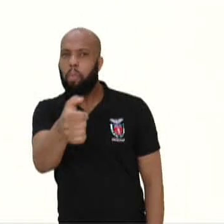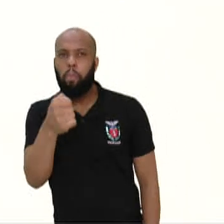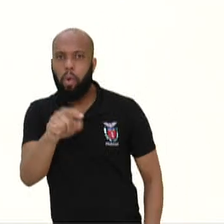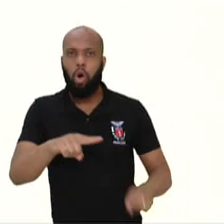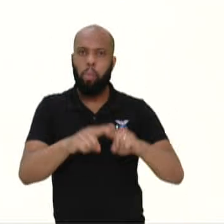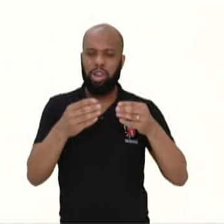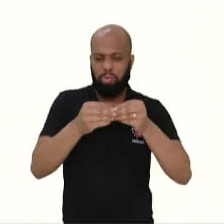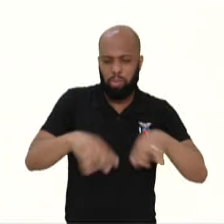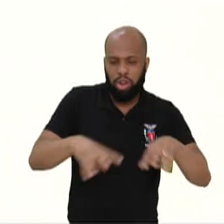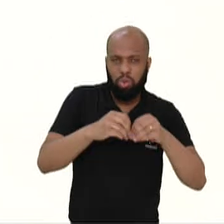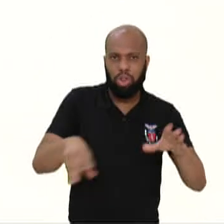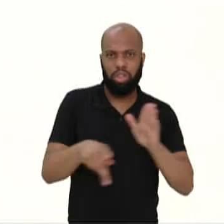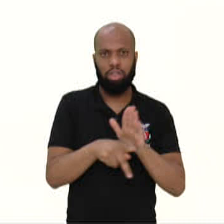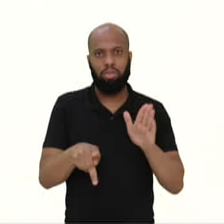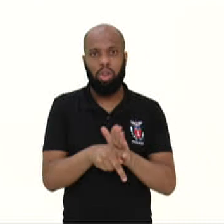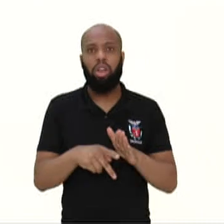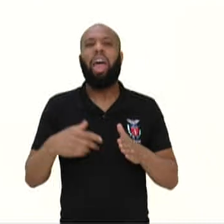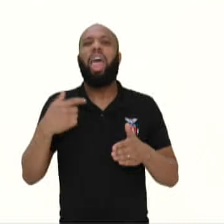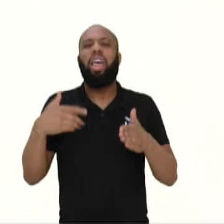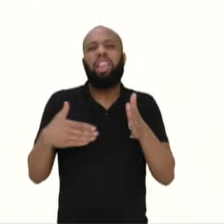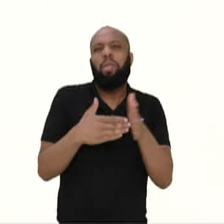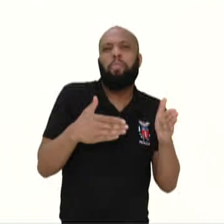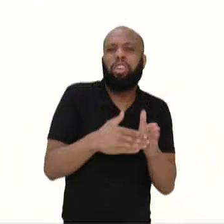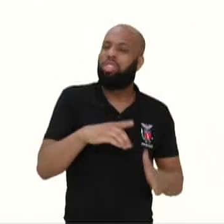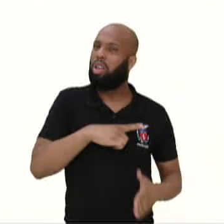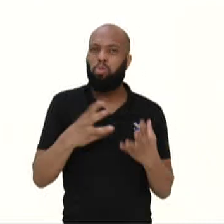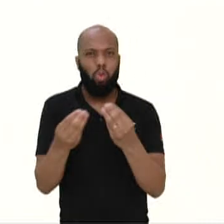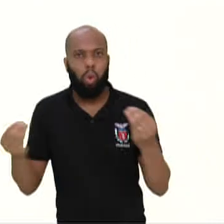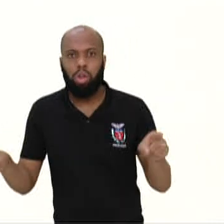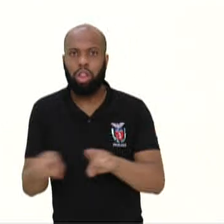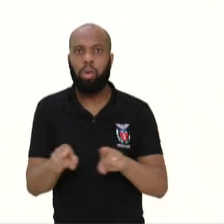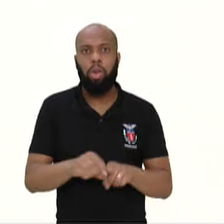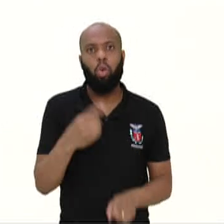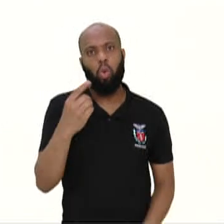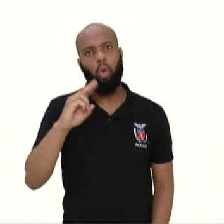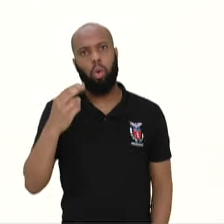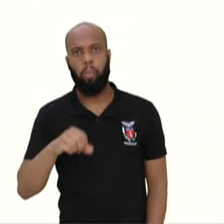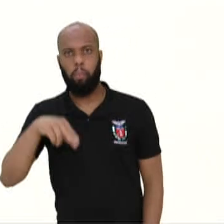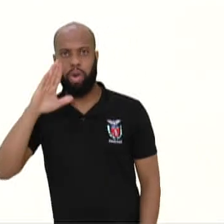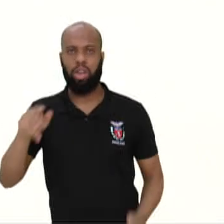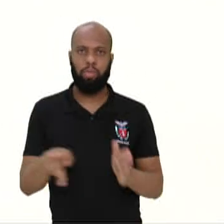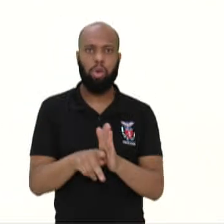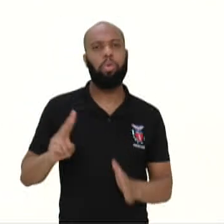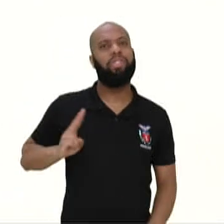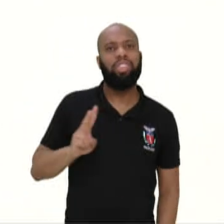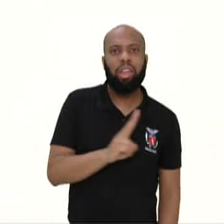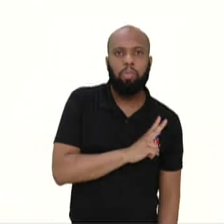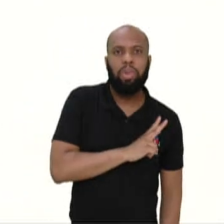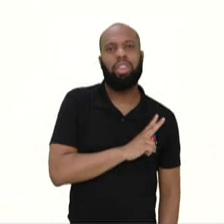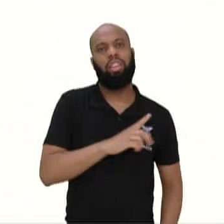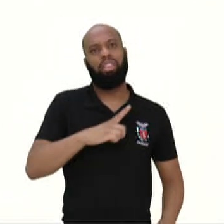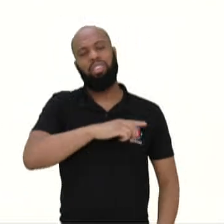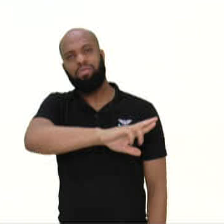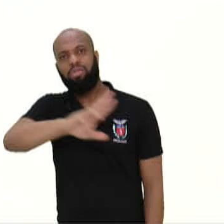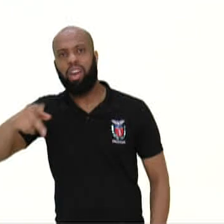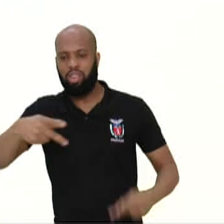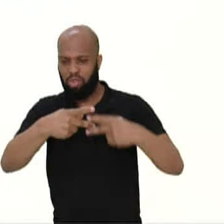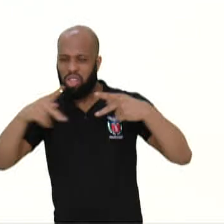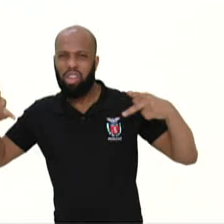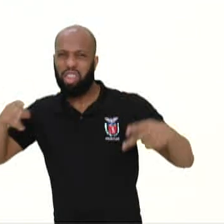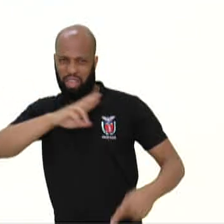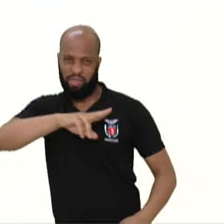ingestão excessiva ou restritiva de um ou mais macronutrientes, carboidratos, gorduras e